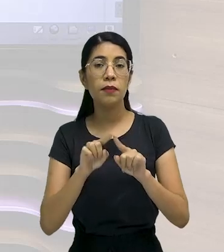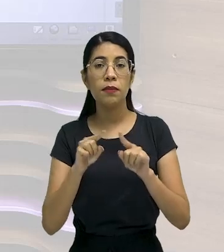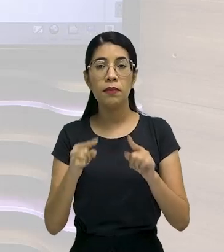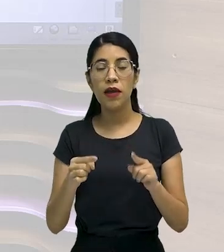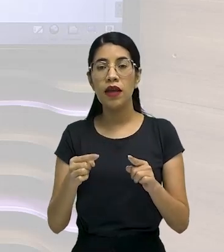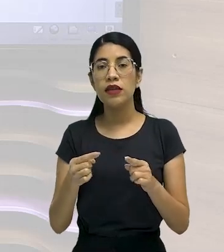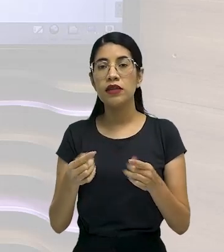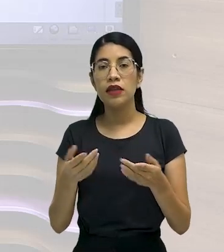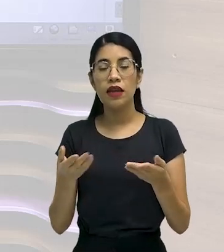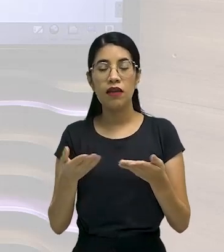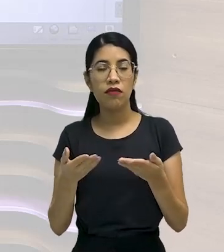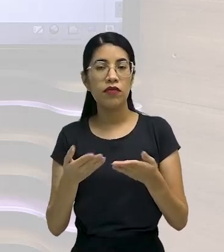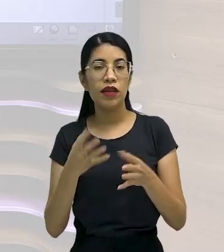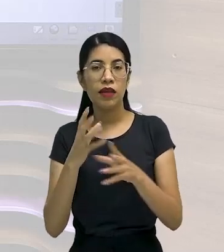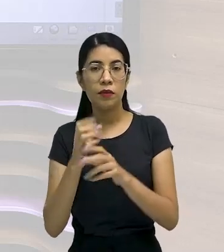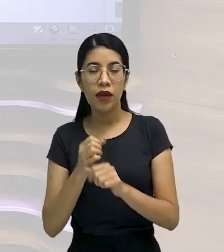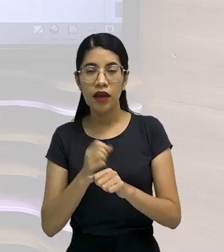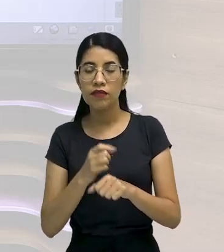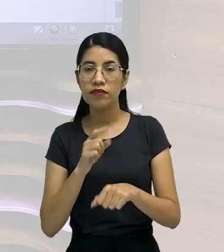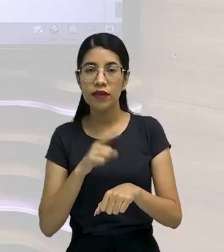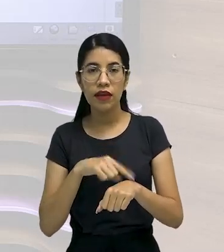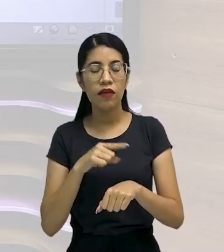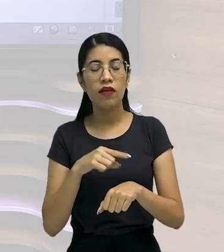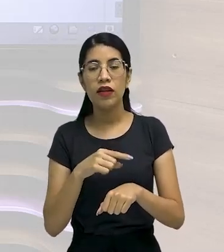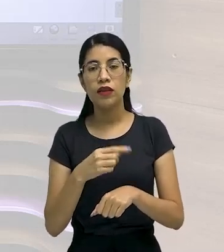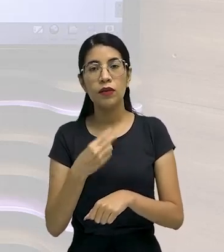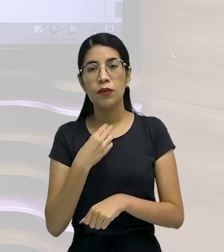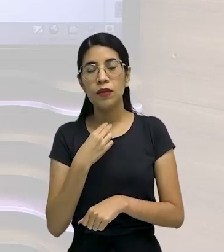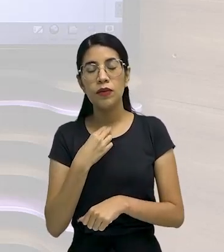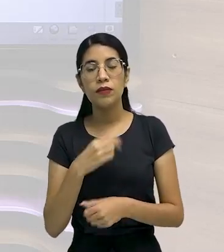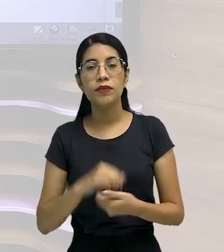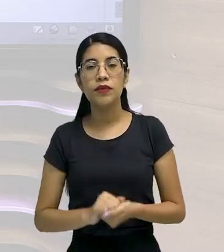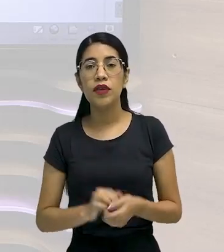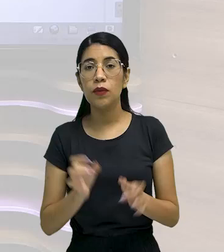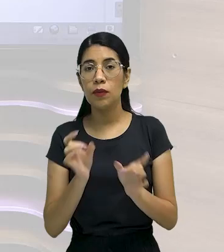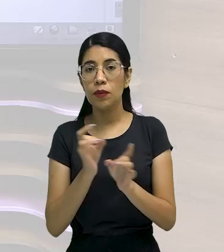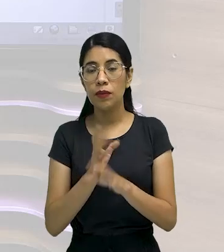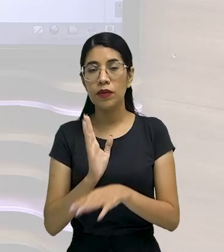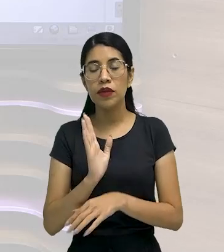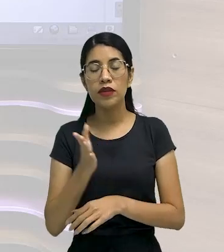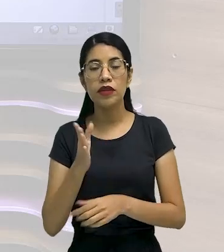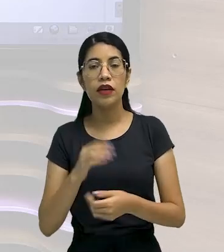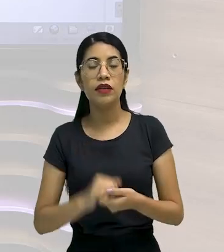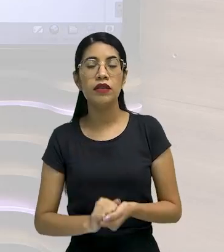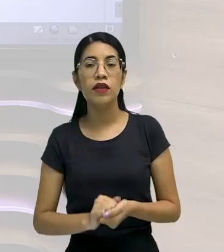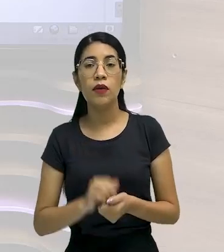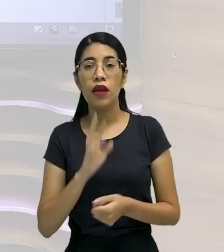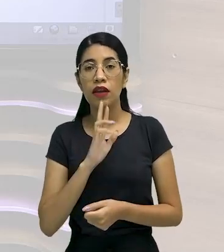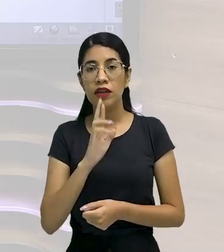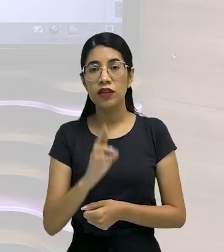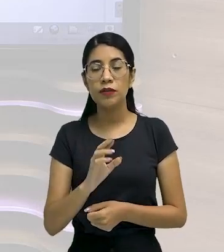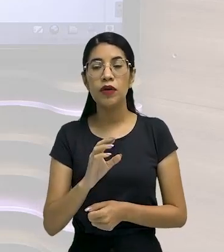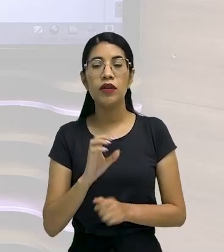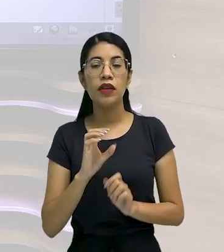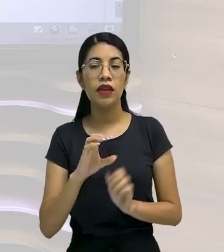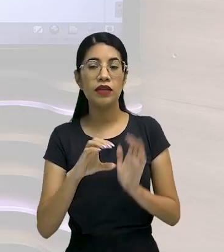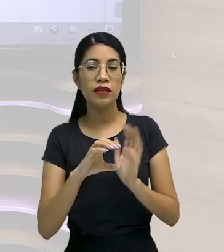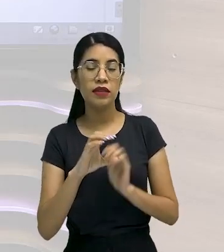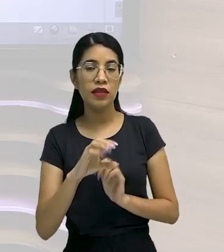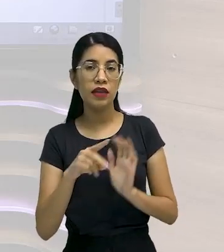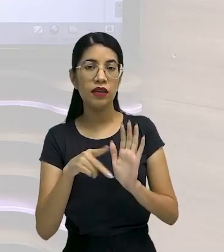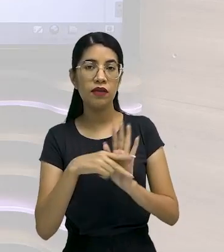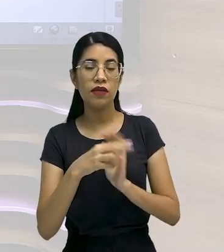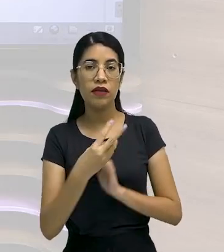Mas, aqui na mãozinha, na matemática básica, tá? A nossa questão acabou. O comprimento é igual a